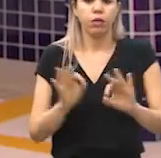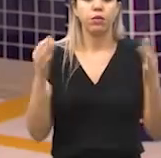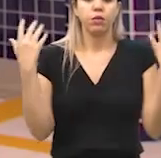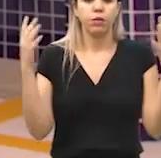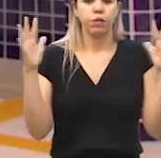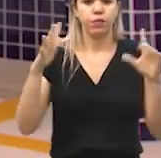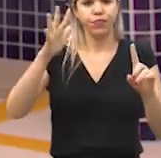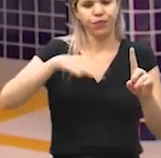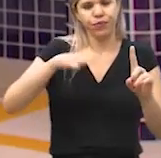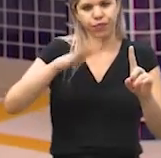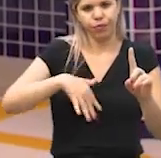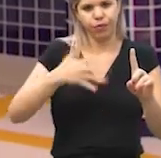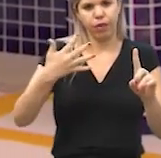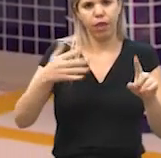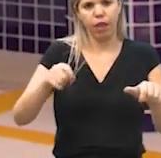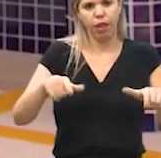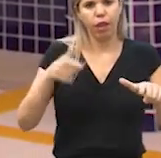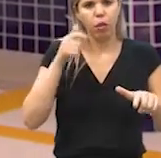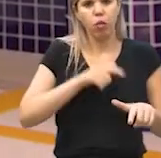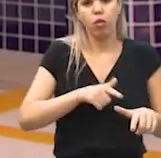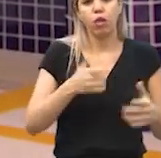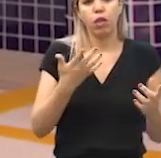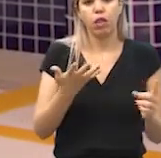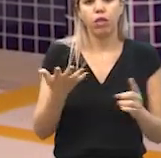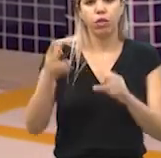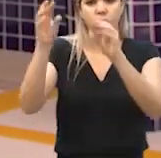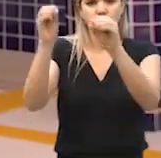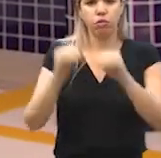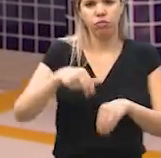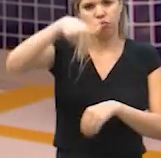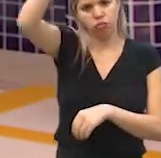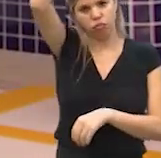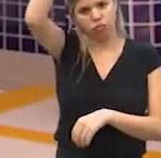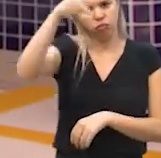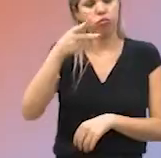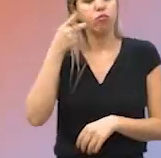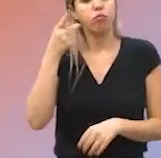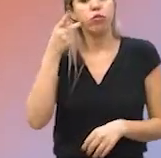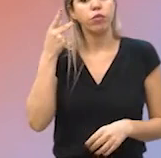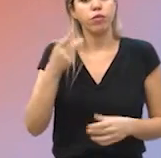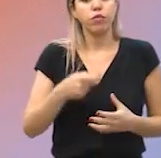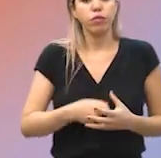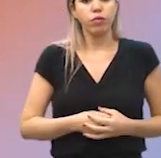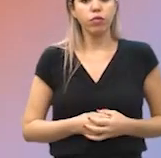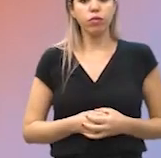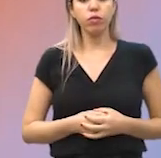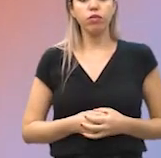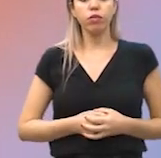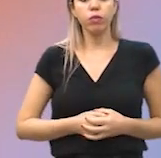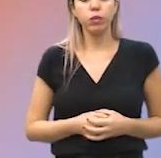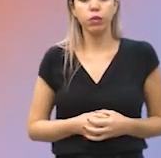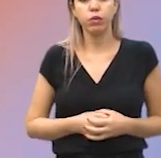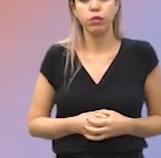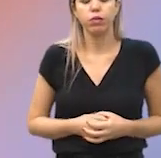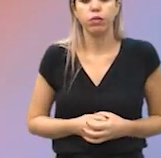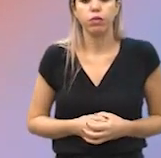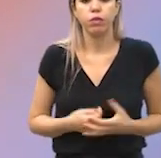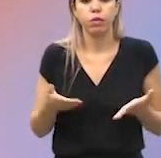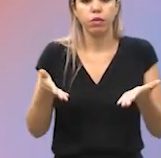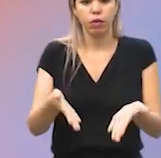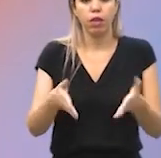homenagem para uma mulher que veio do Nordeste, cearense, e esteve